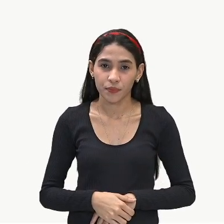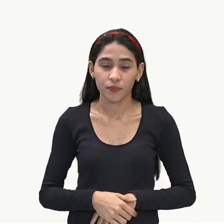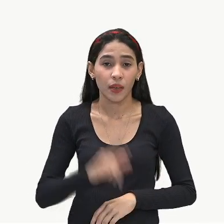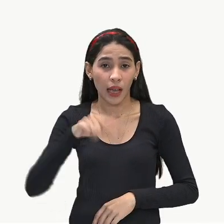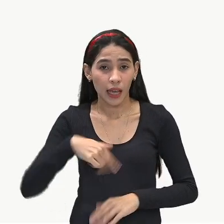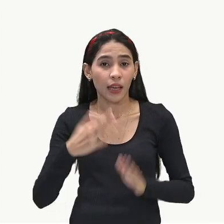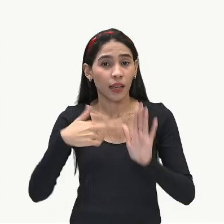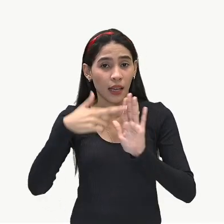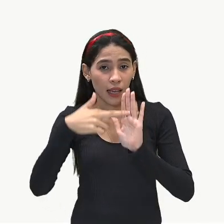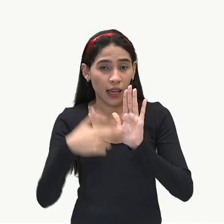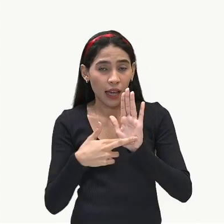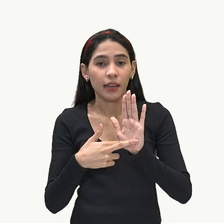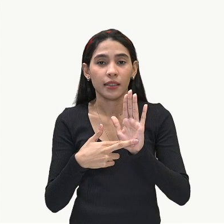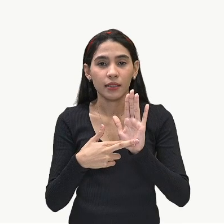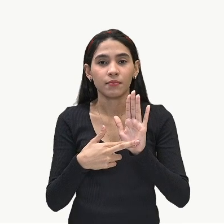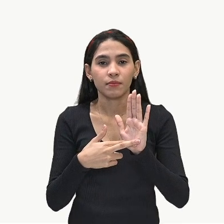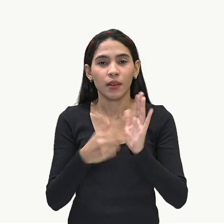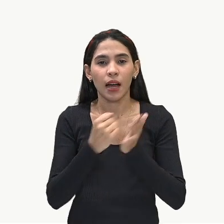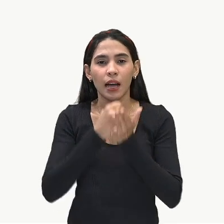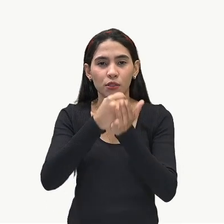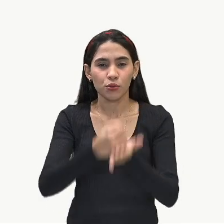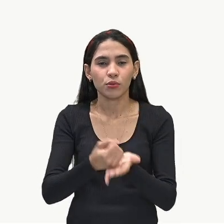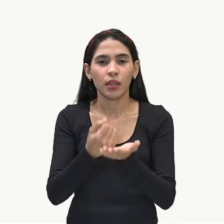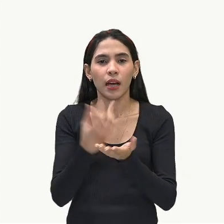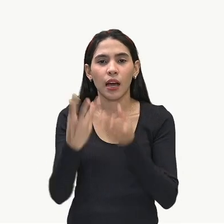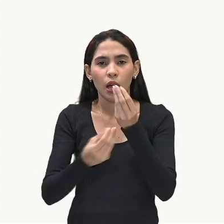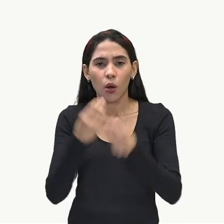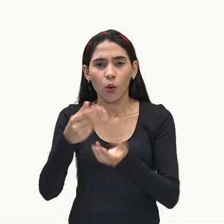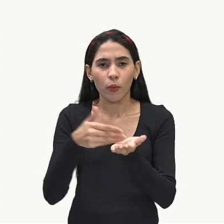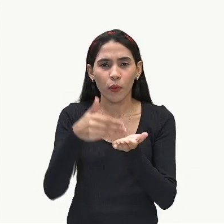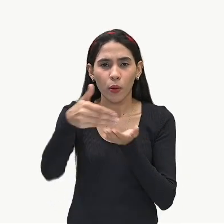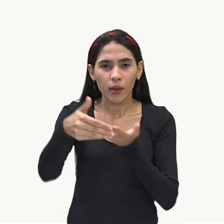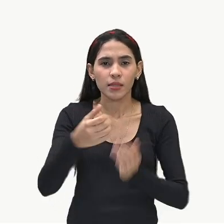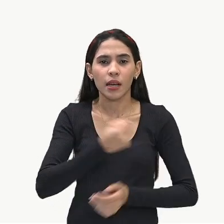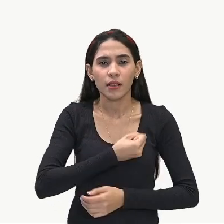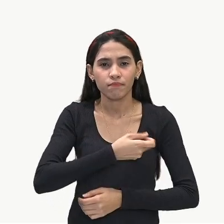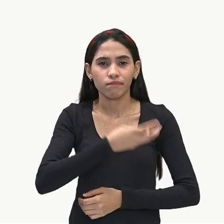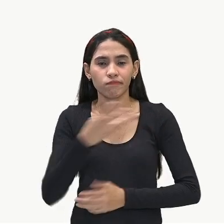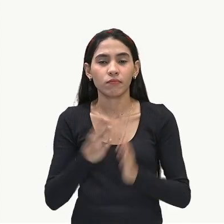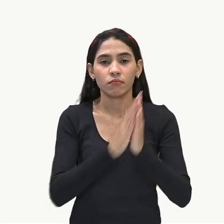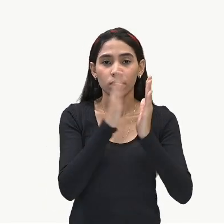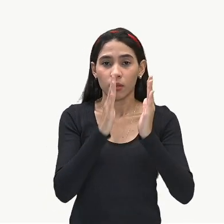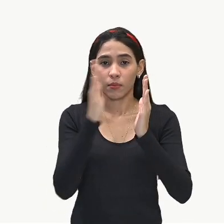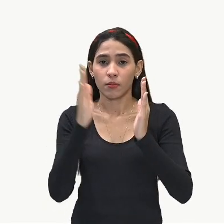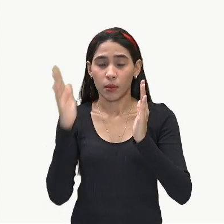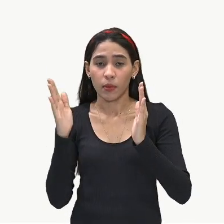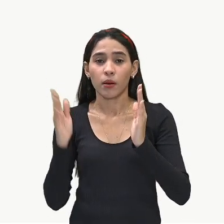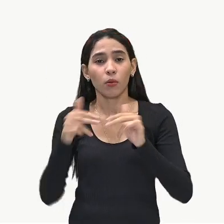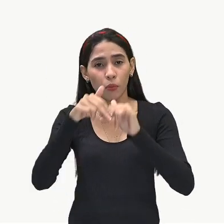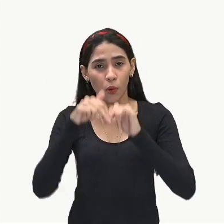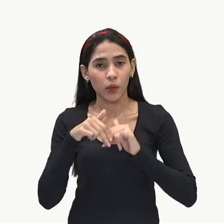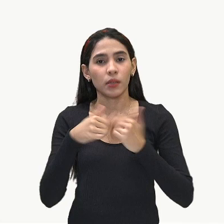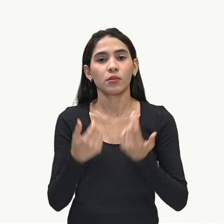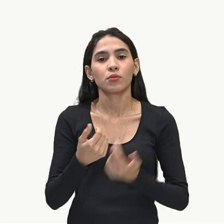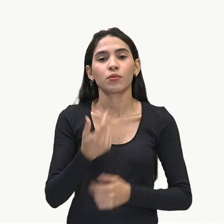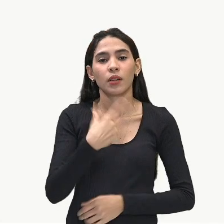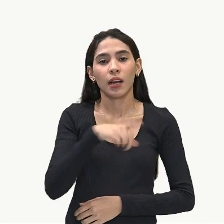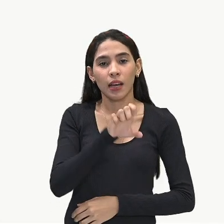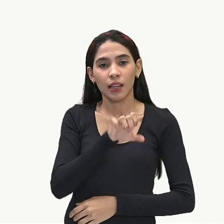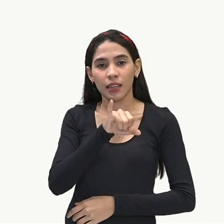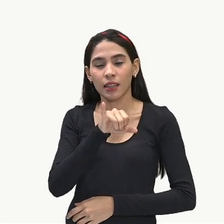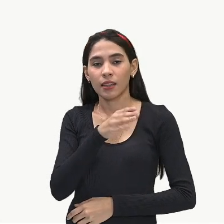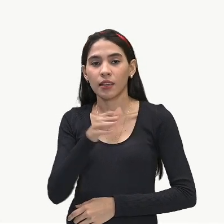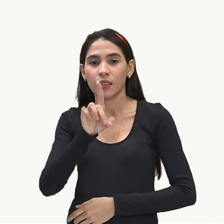critério que vai definir aquela sequência. Tá? É isso que ele chama de lei de formação, é